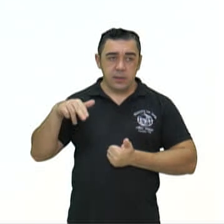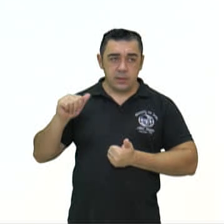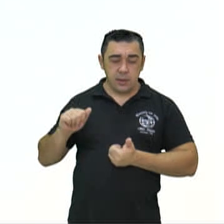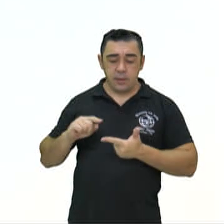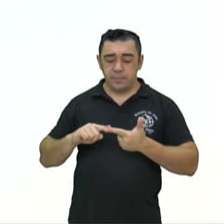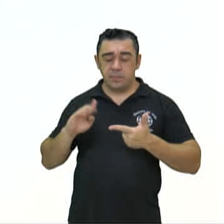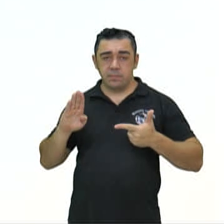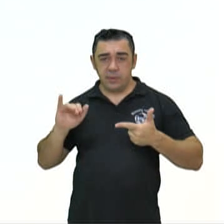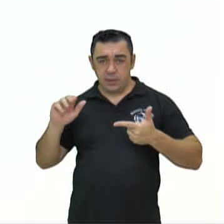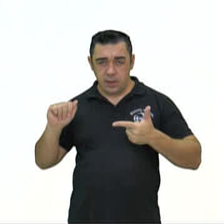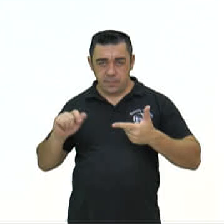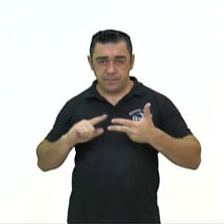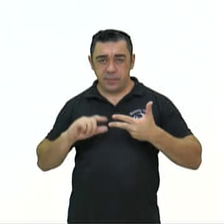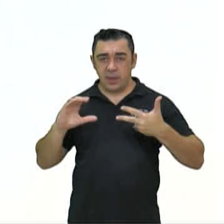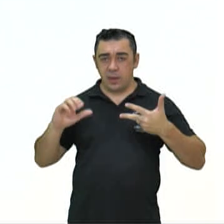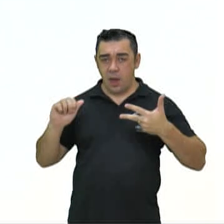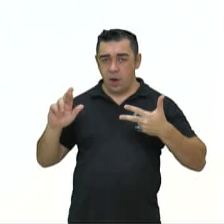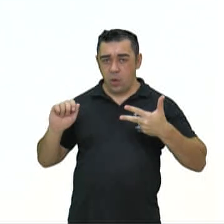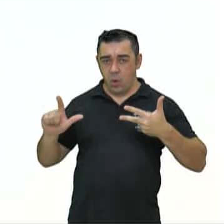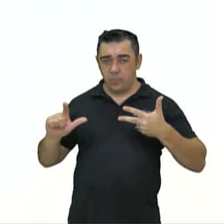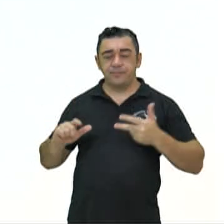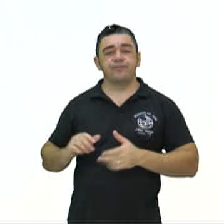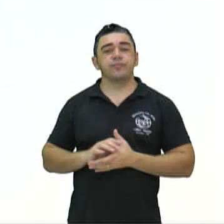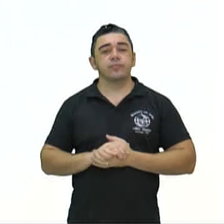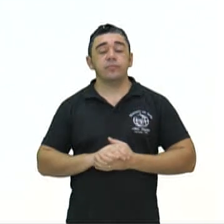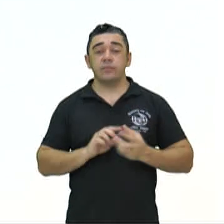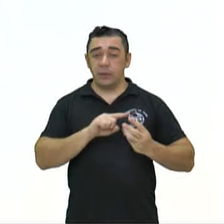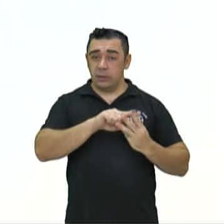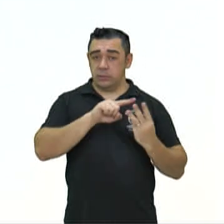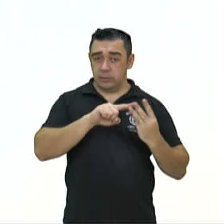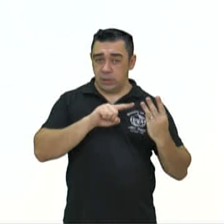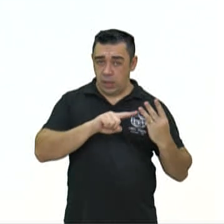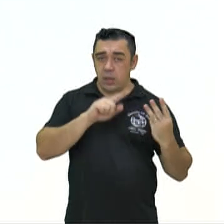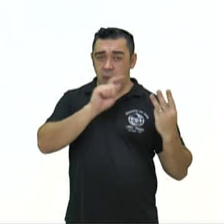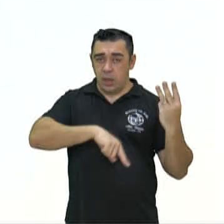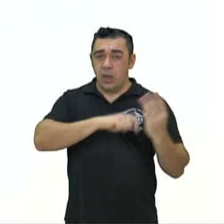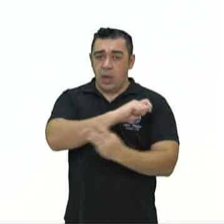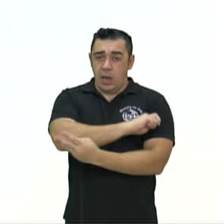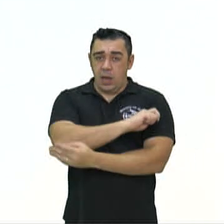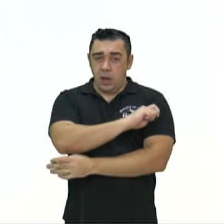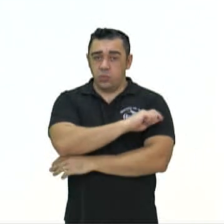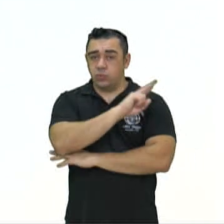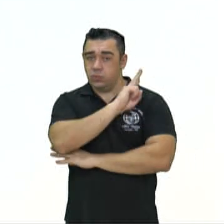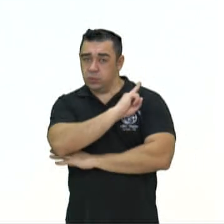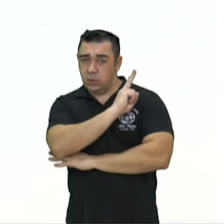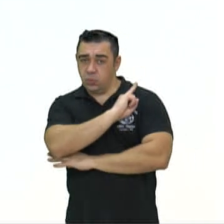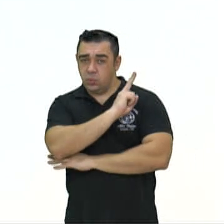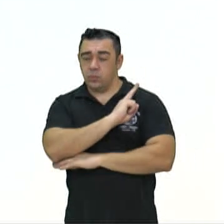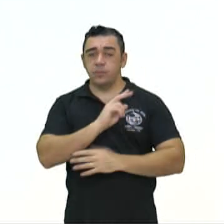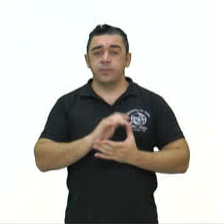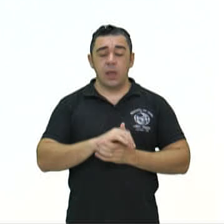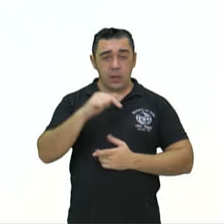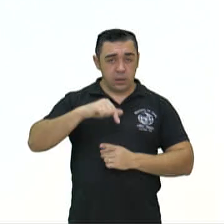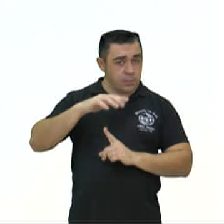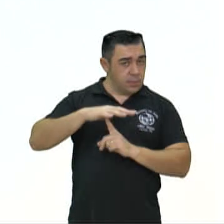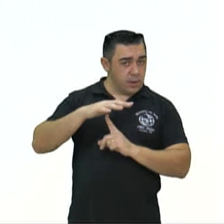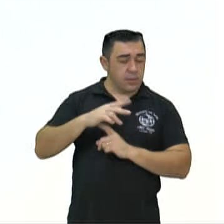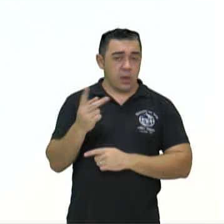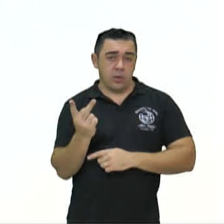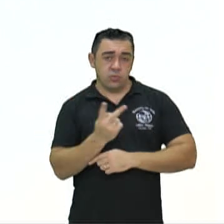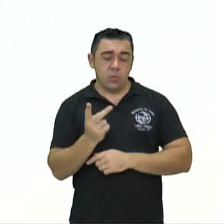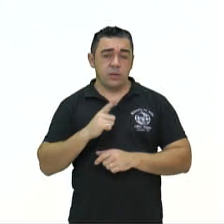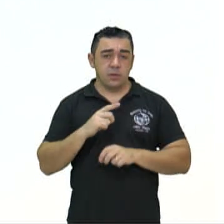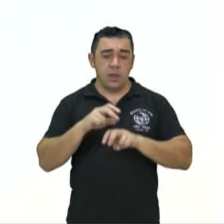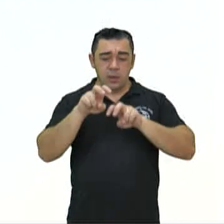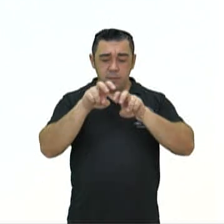Bia e Carol são alunas da 2ª série de um colégio do Paraná. Na sua sala, ocupam a mesma